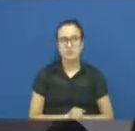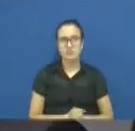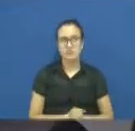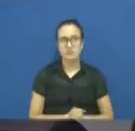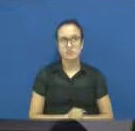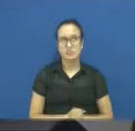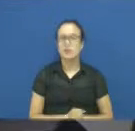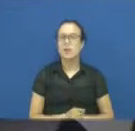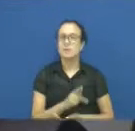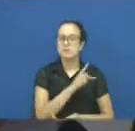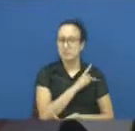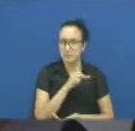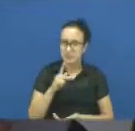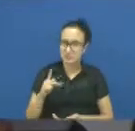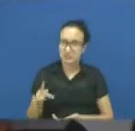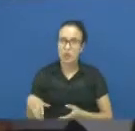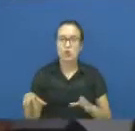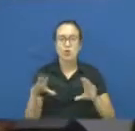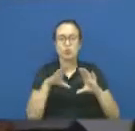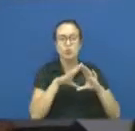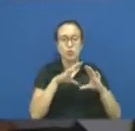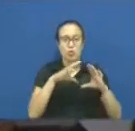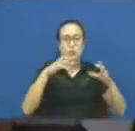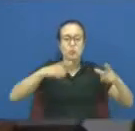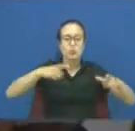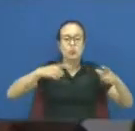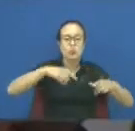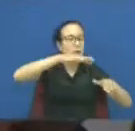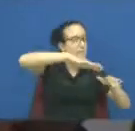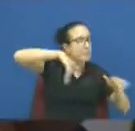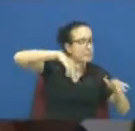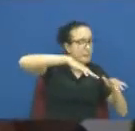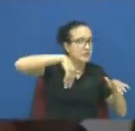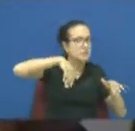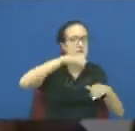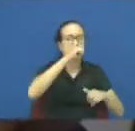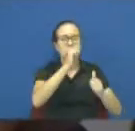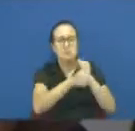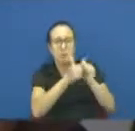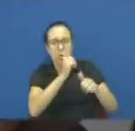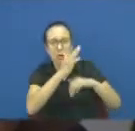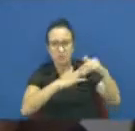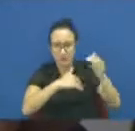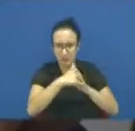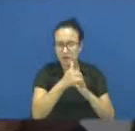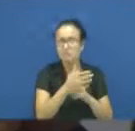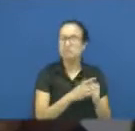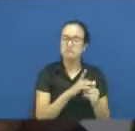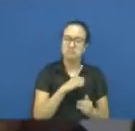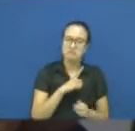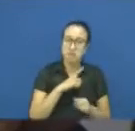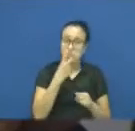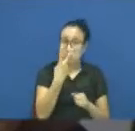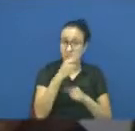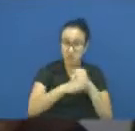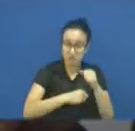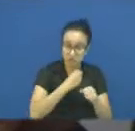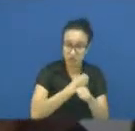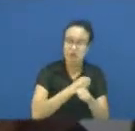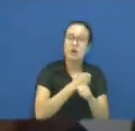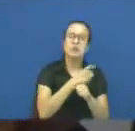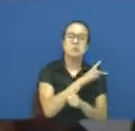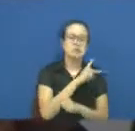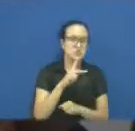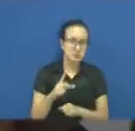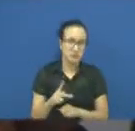Foi presidente do nosso clube por 2 anos consecutivos. Foi integrante do Lions Clube de